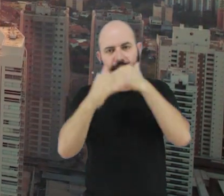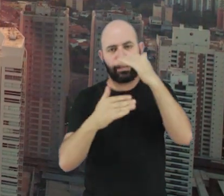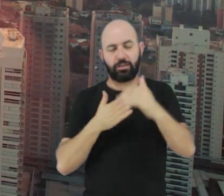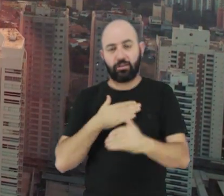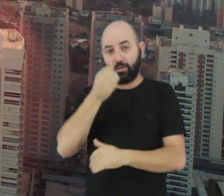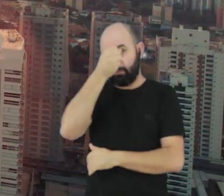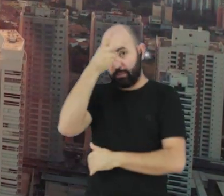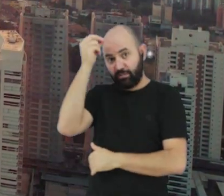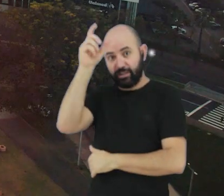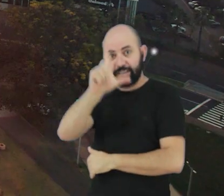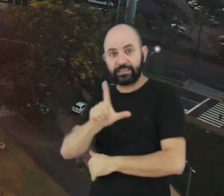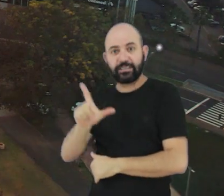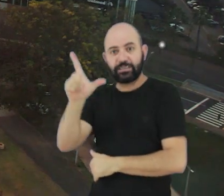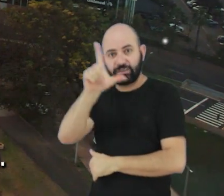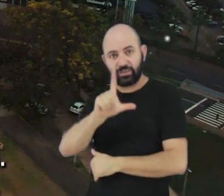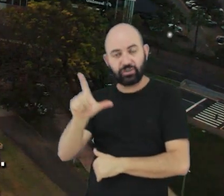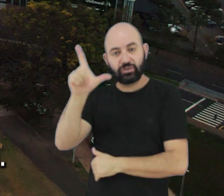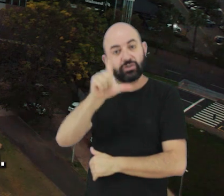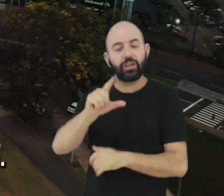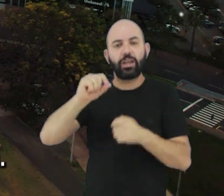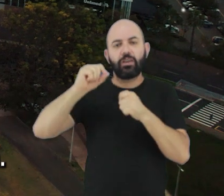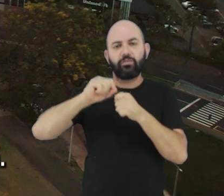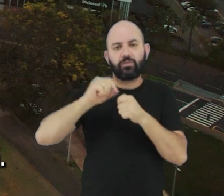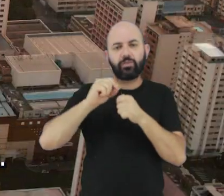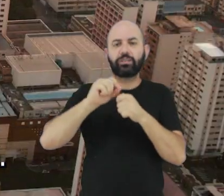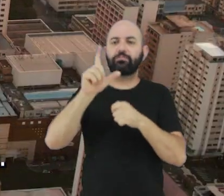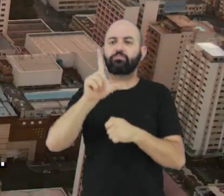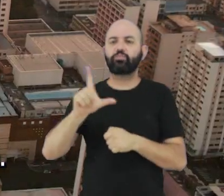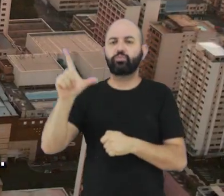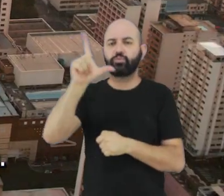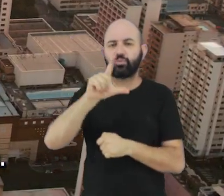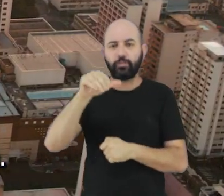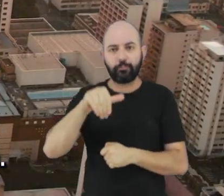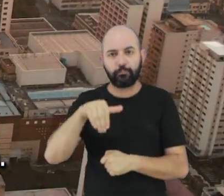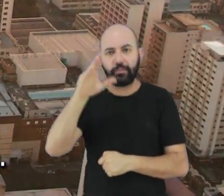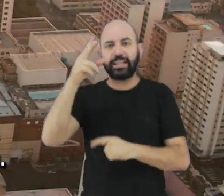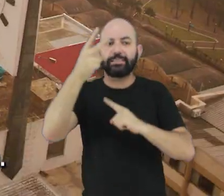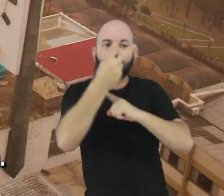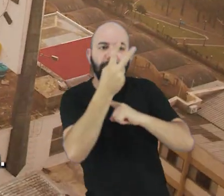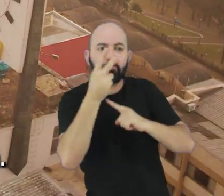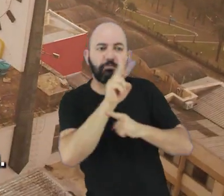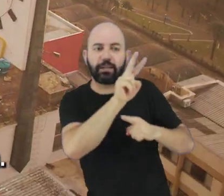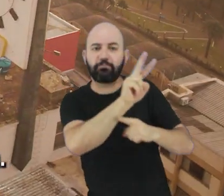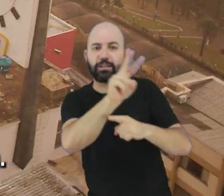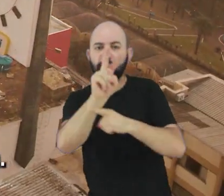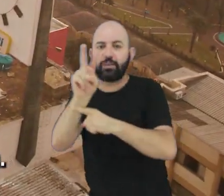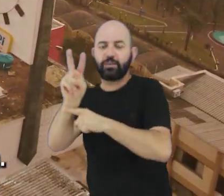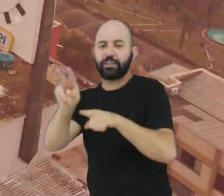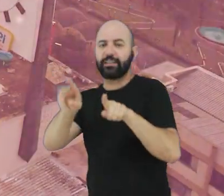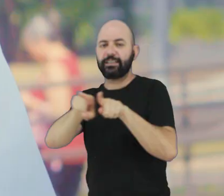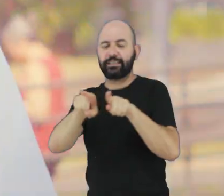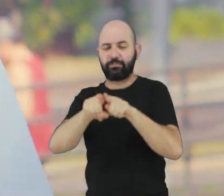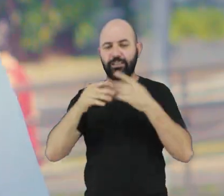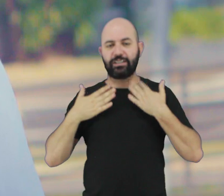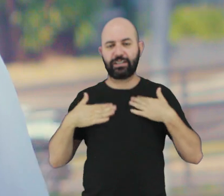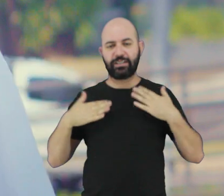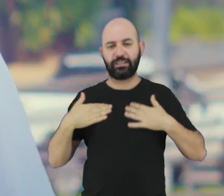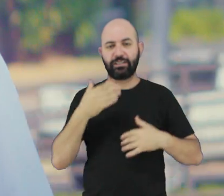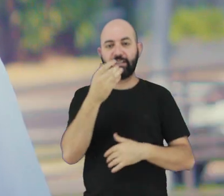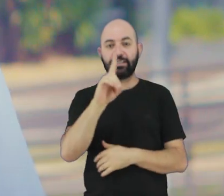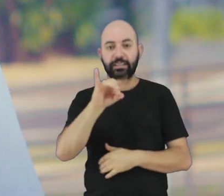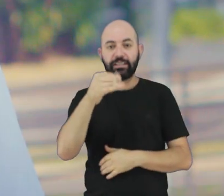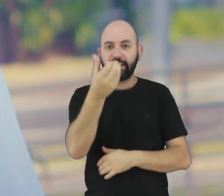como prefeito da nossa cidade, fazendo uma Londrina mais protegida e tranquila. Dia 6 de